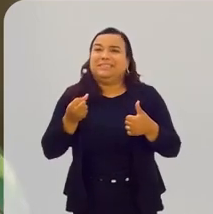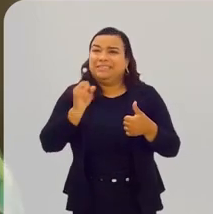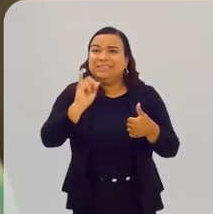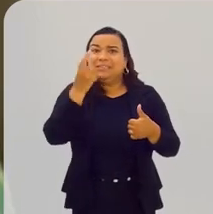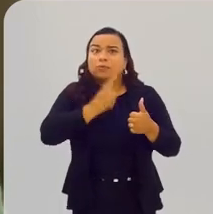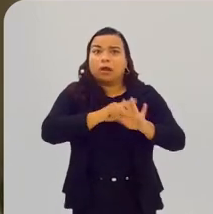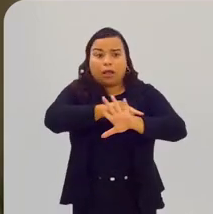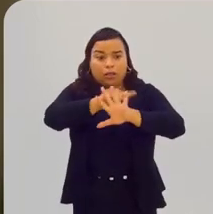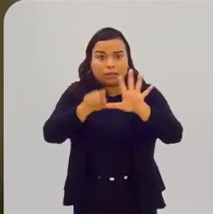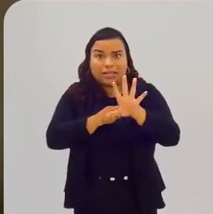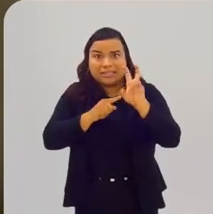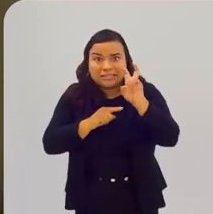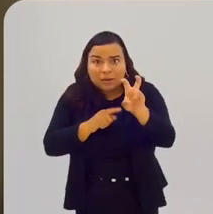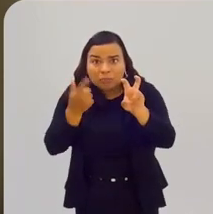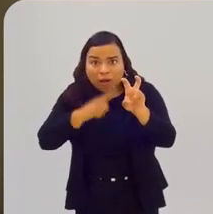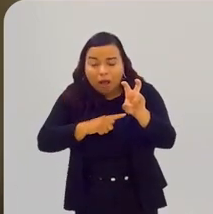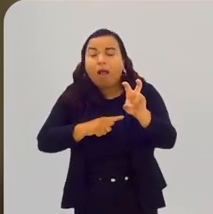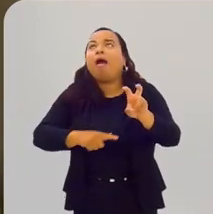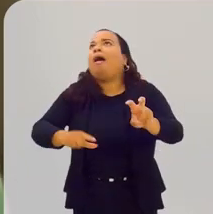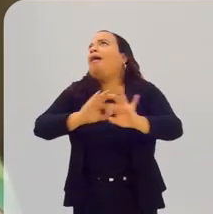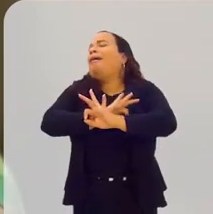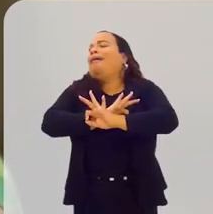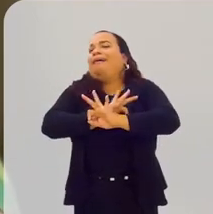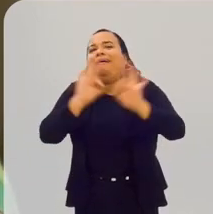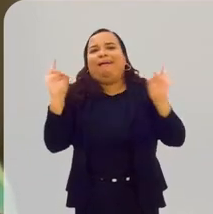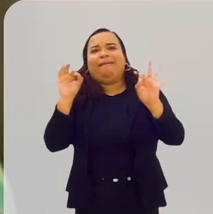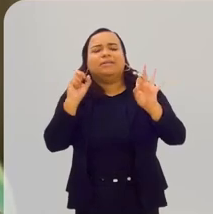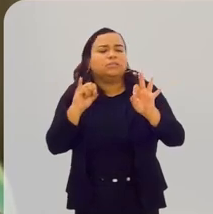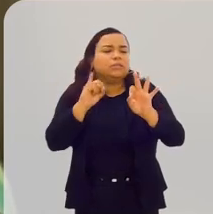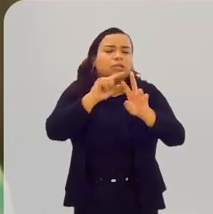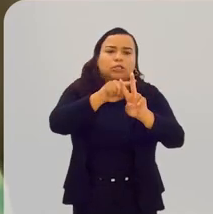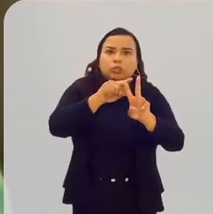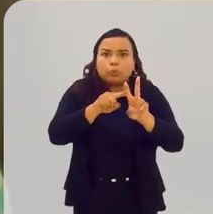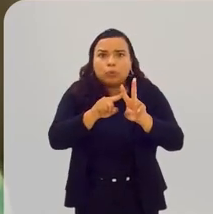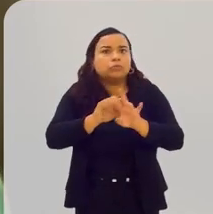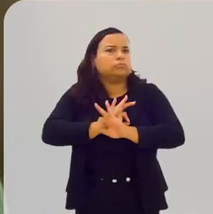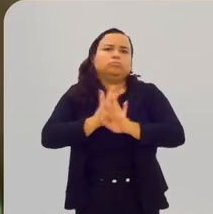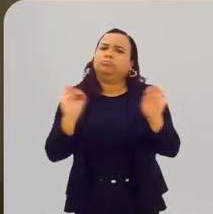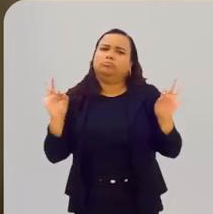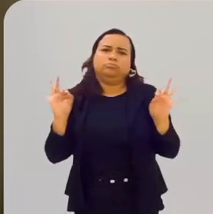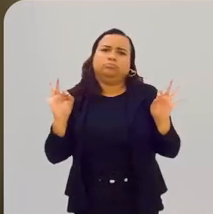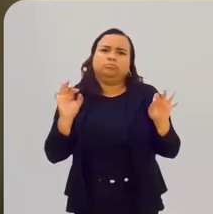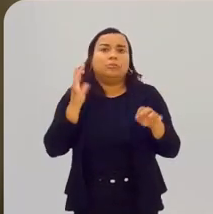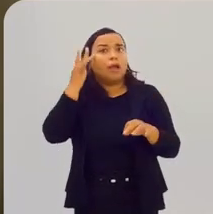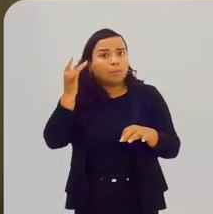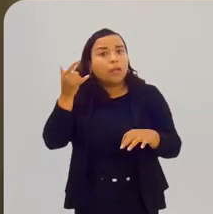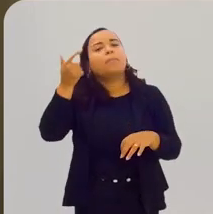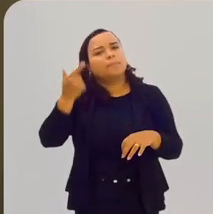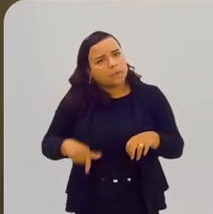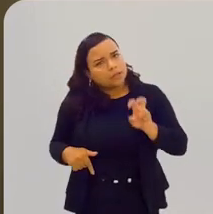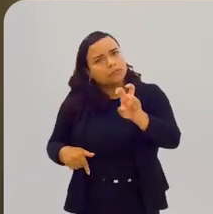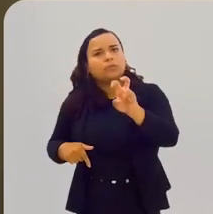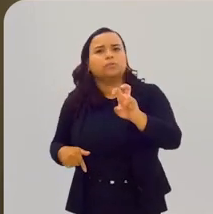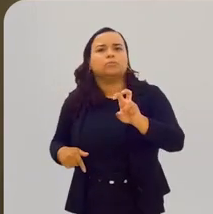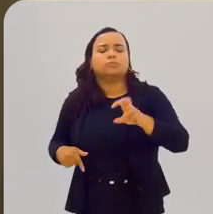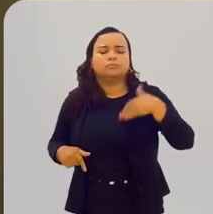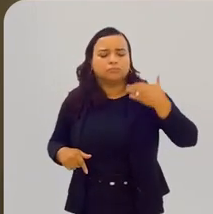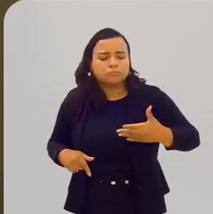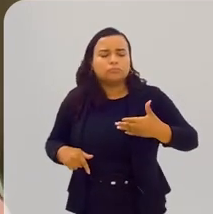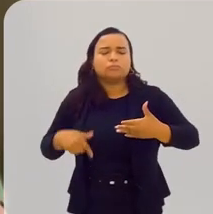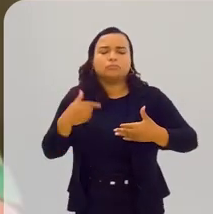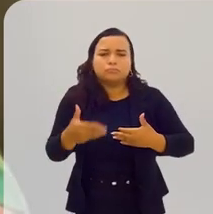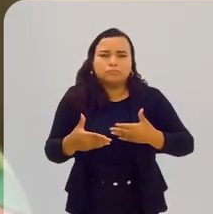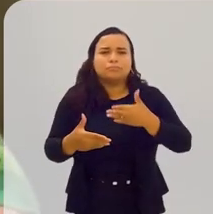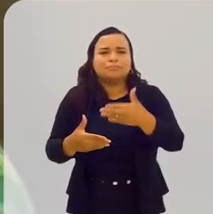se você conseguiu cumprir as cinco Beleza você conseguiu cumprir duas ótimo no dia seguinte mais cinco